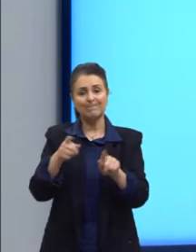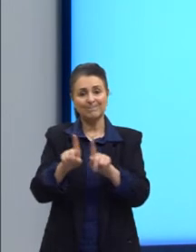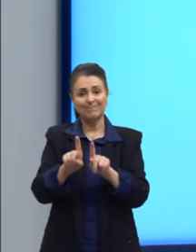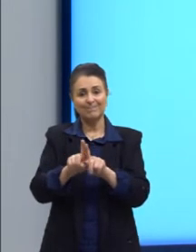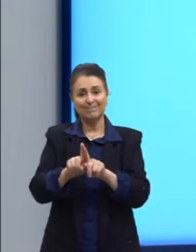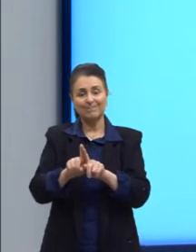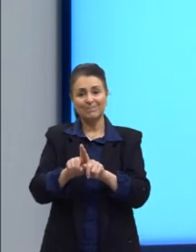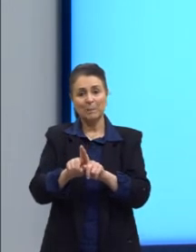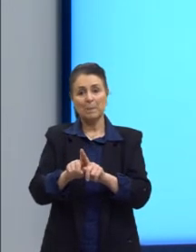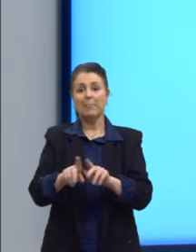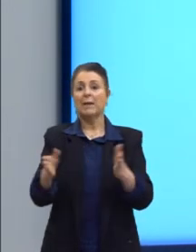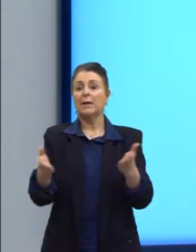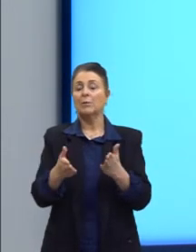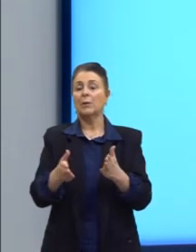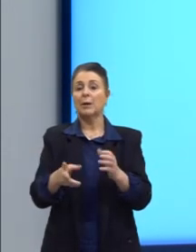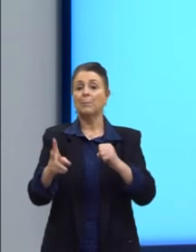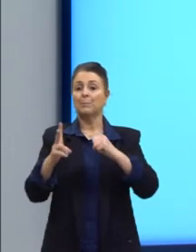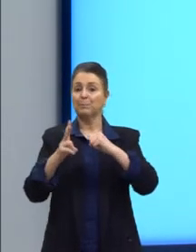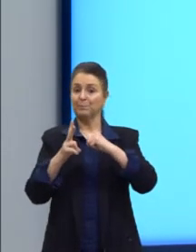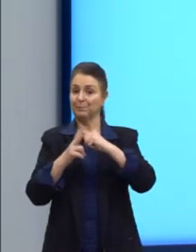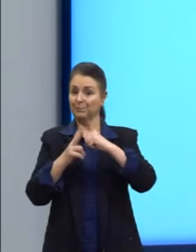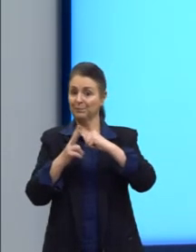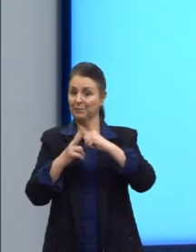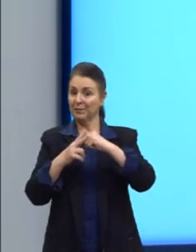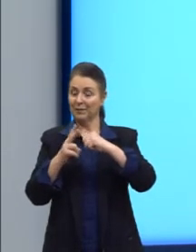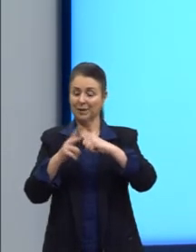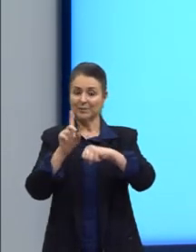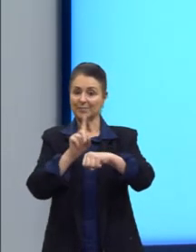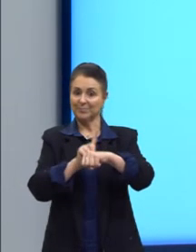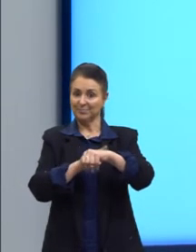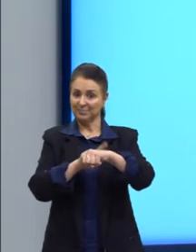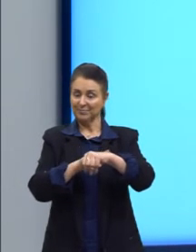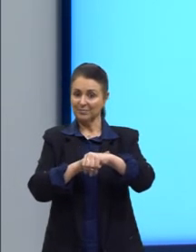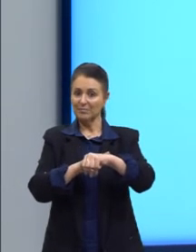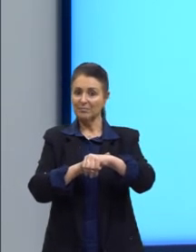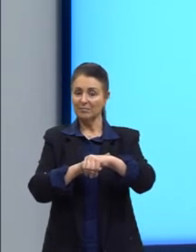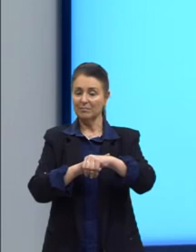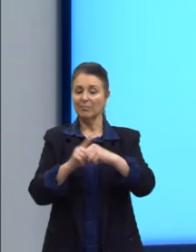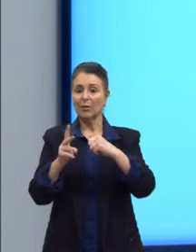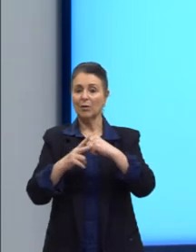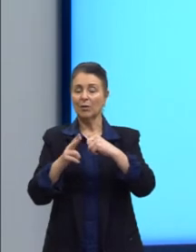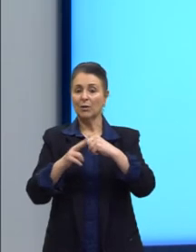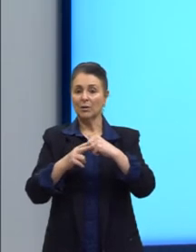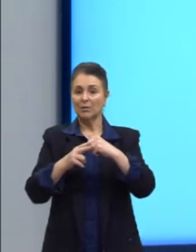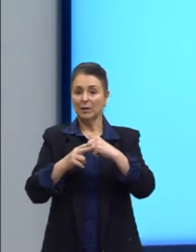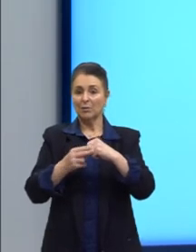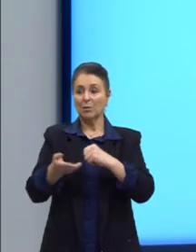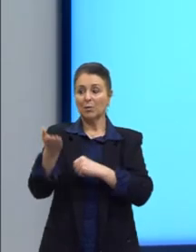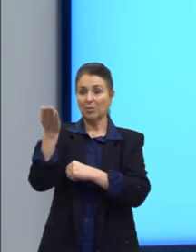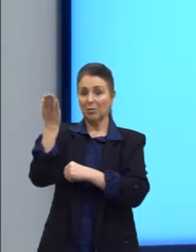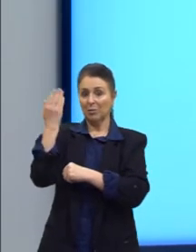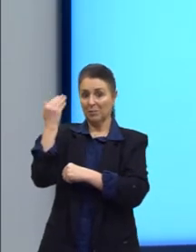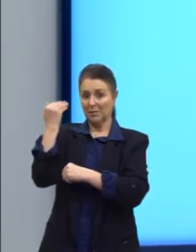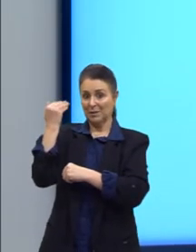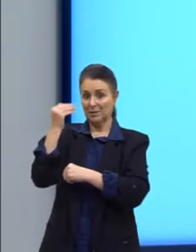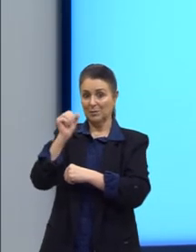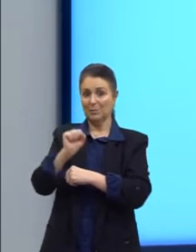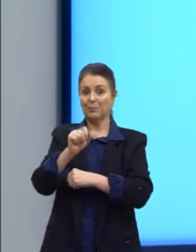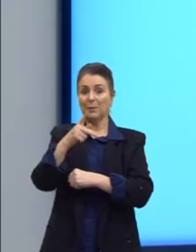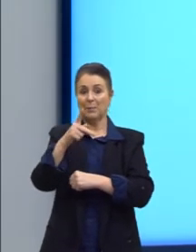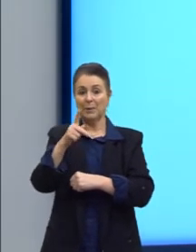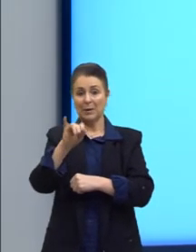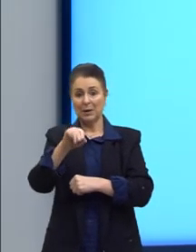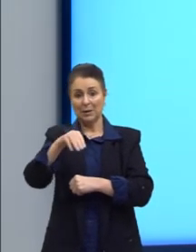sobre o nosso tempo verbal Tá além dos verbos no pretérito imperfeito do subjuntivo